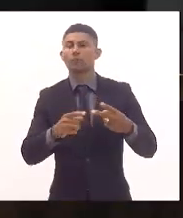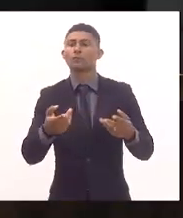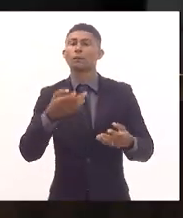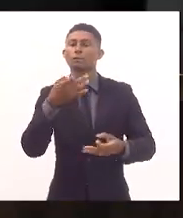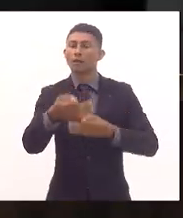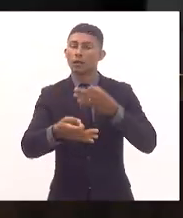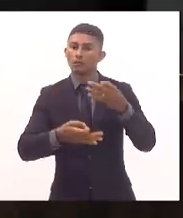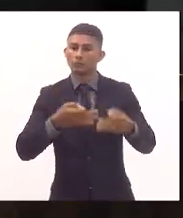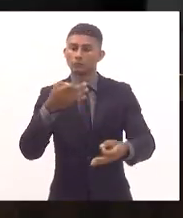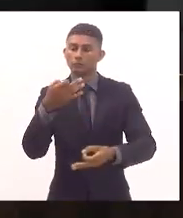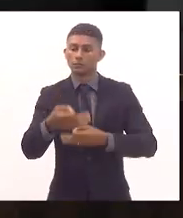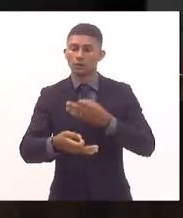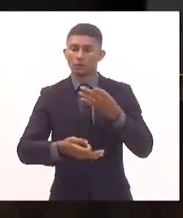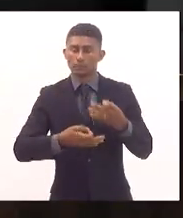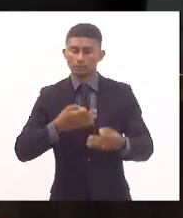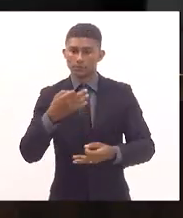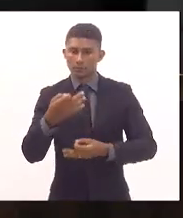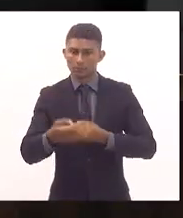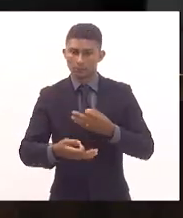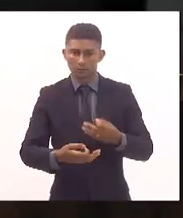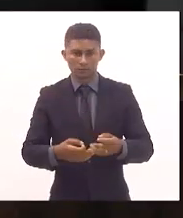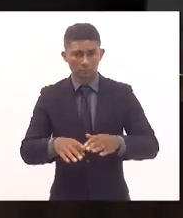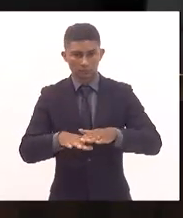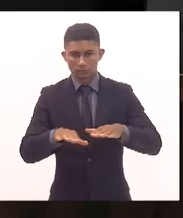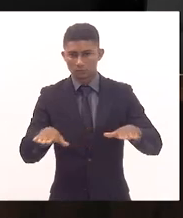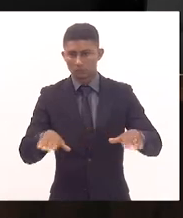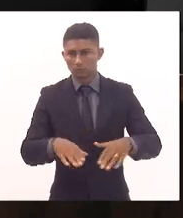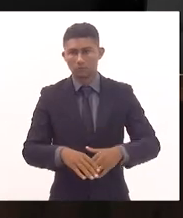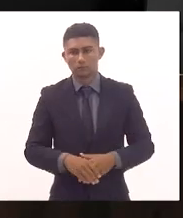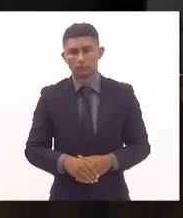parecer. Vou colher parecer. Qual é a emenda?